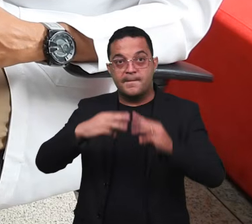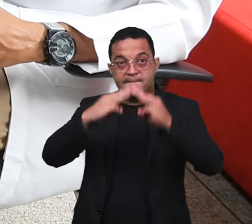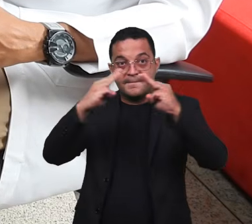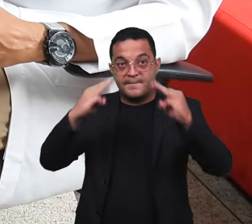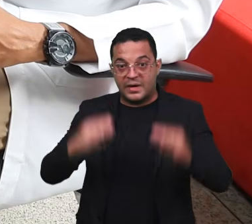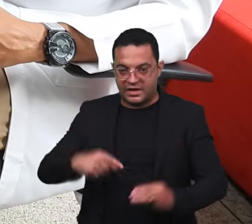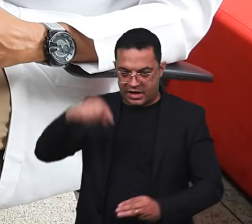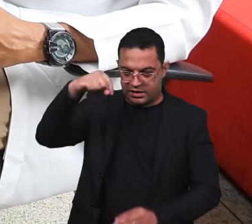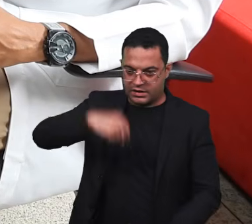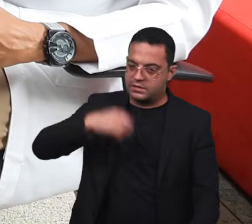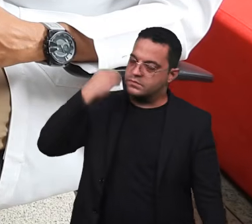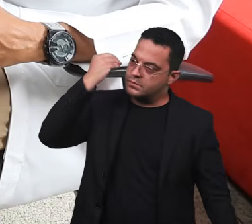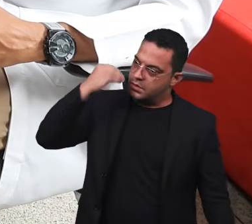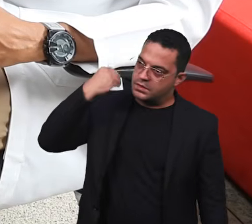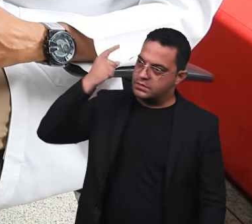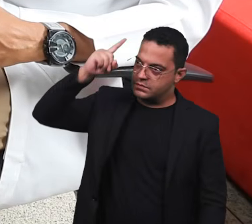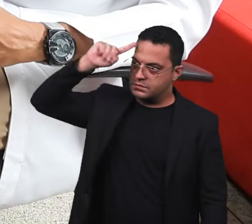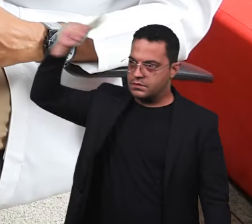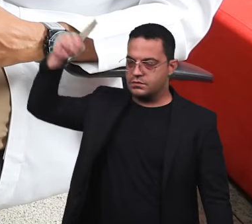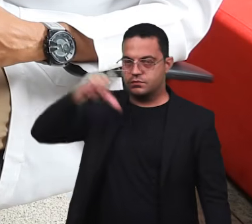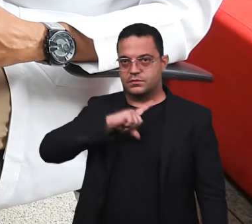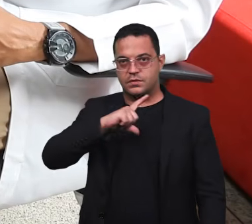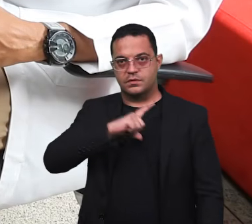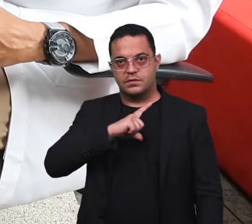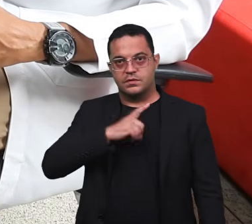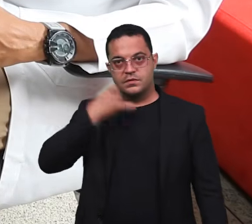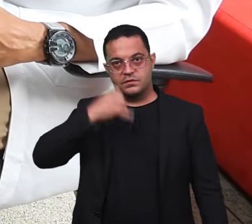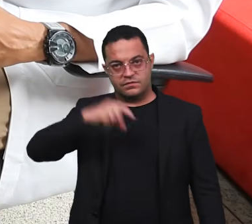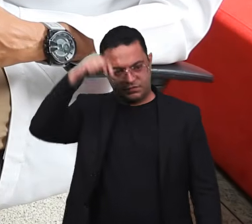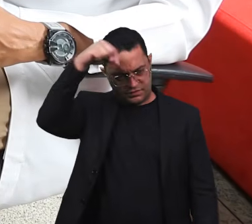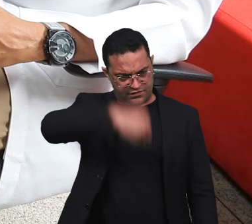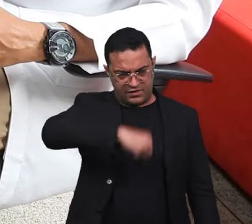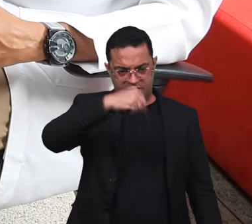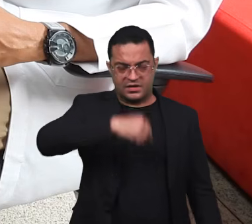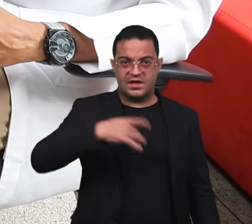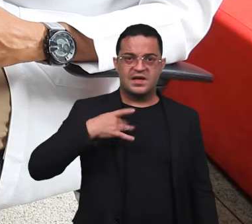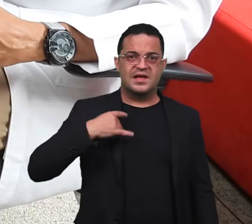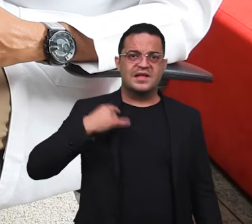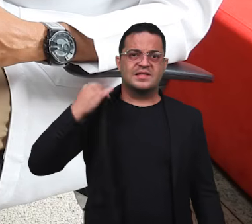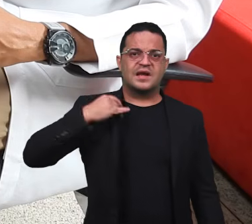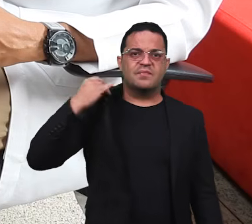nos assiste, entenda, o Manaim é um lugar de experiência com Deus.